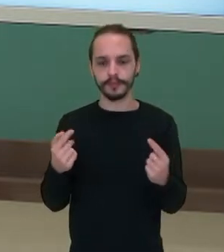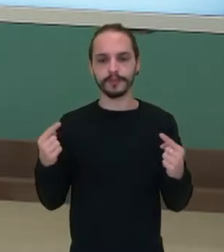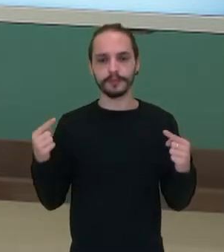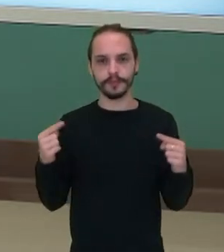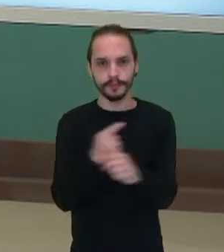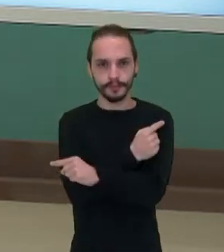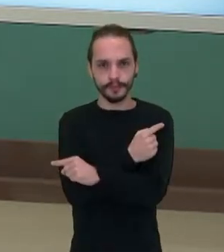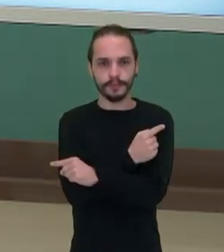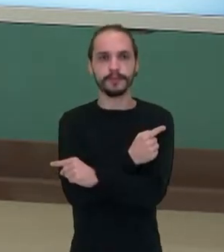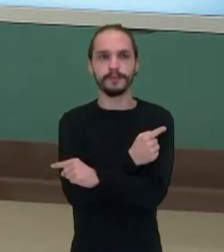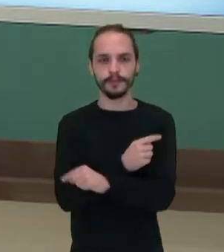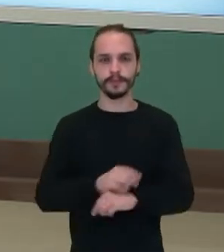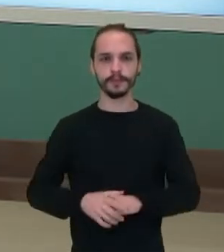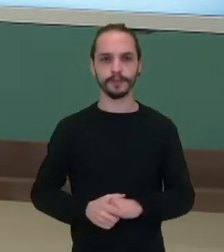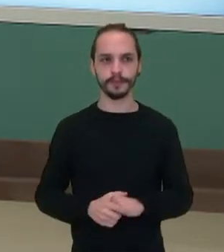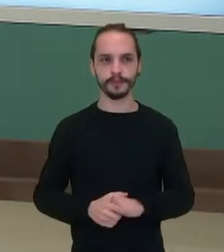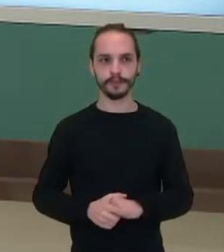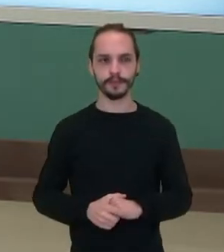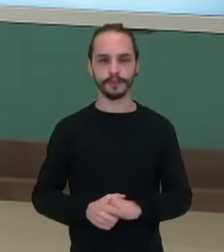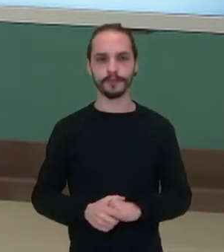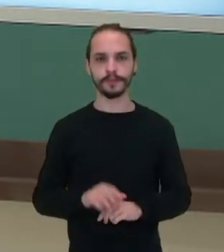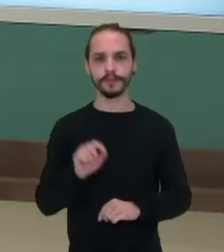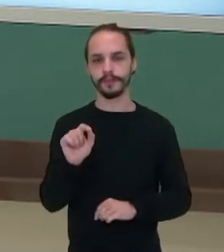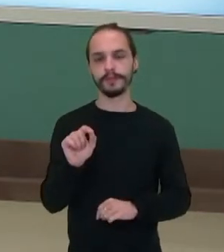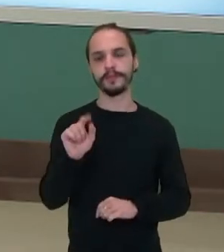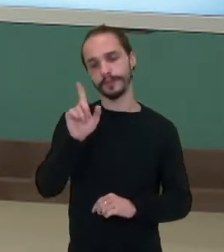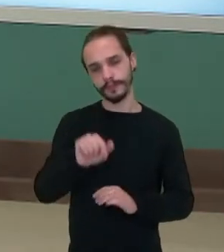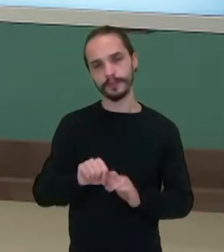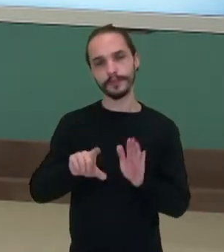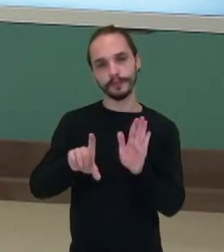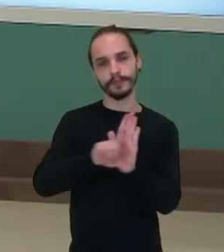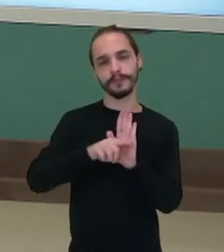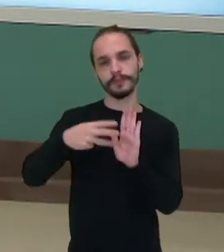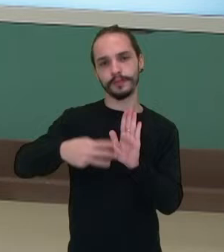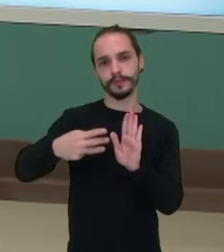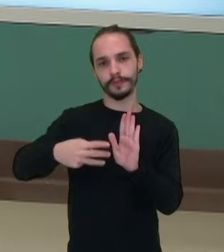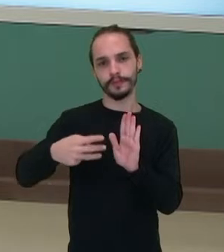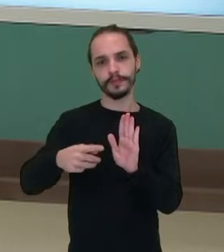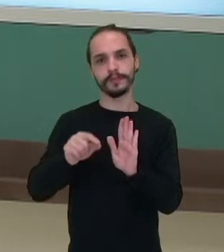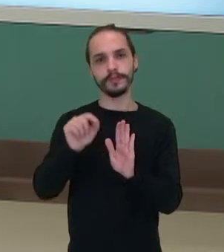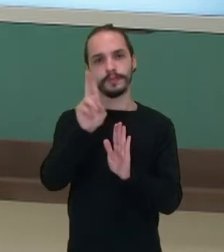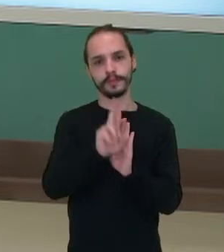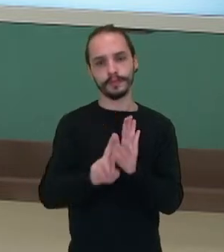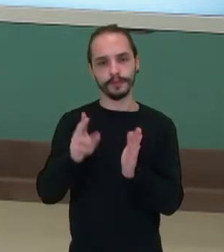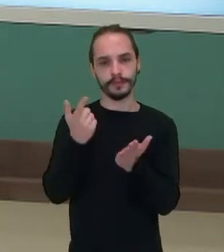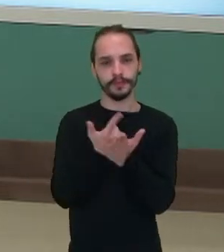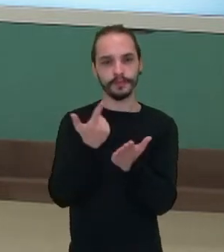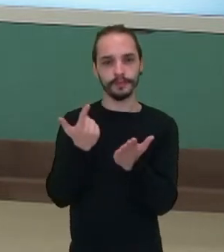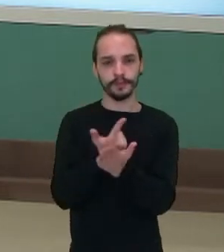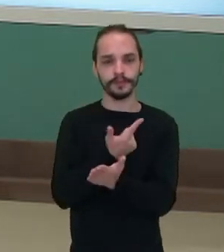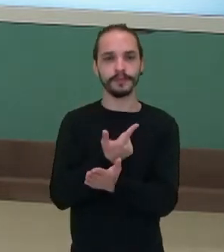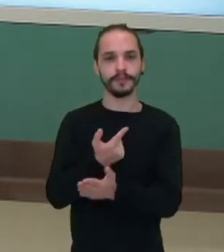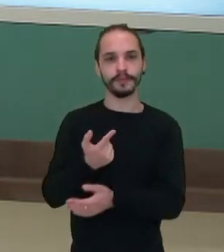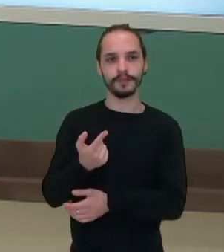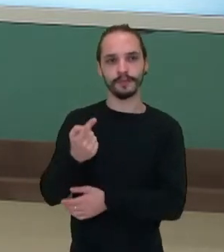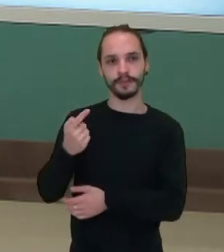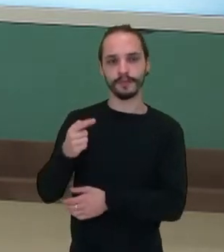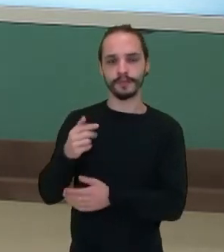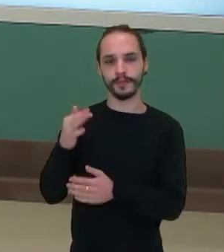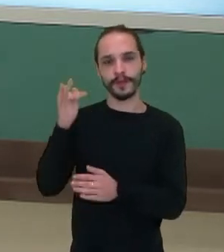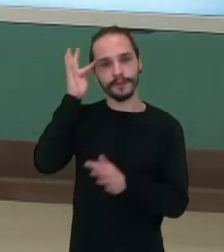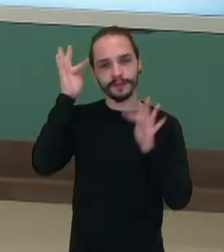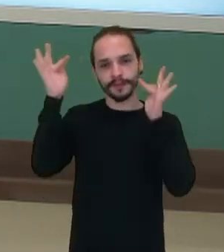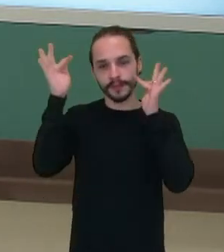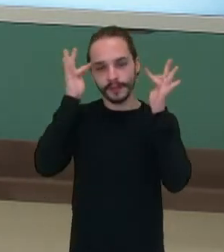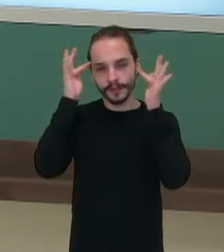sentidos opostos, né? Então essa foi a chamada terceira lei, que foi tirada lá do livro, né, do Philosophiae